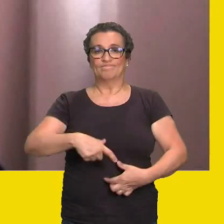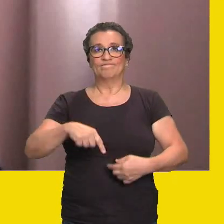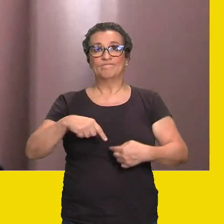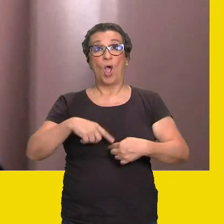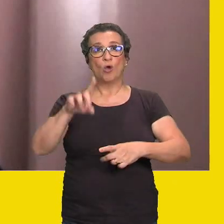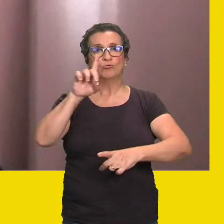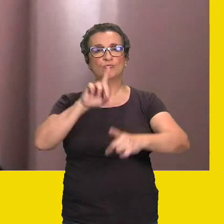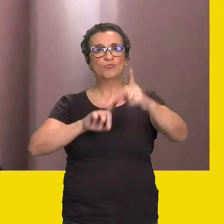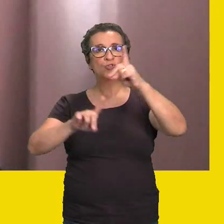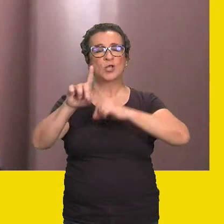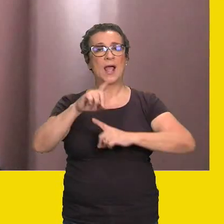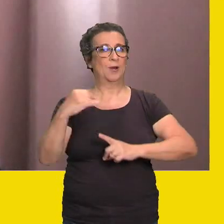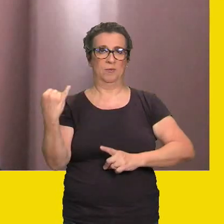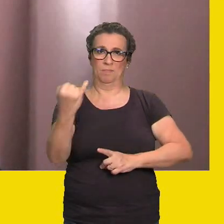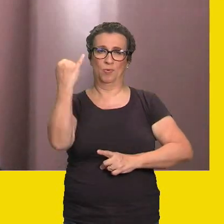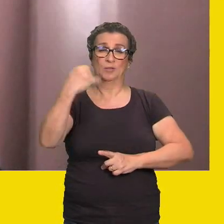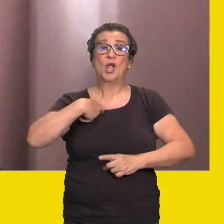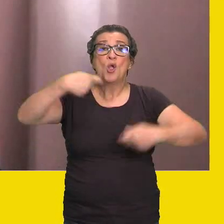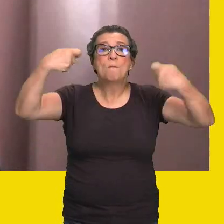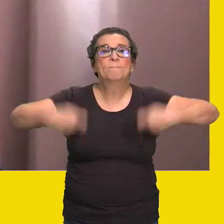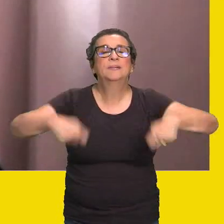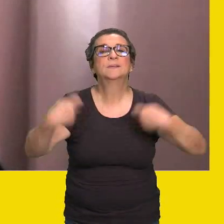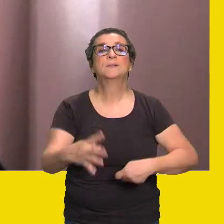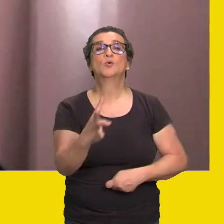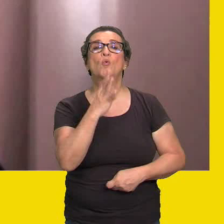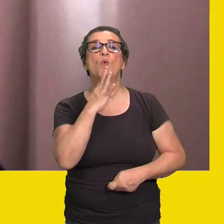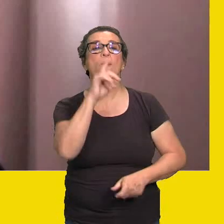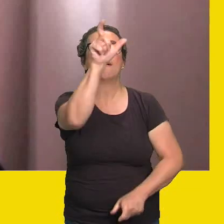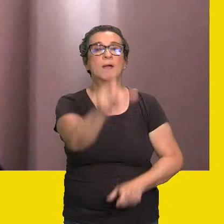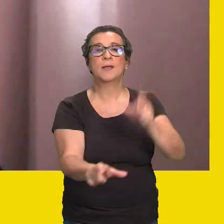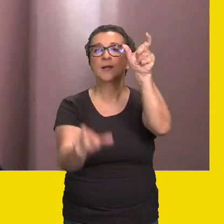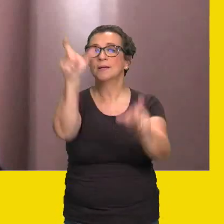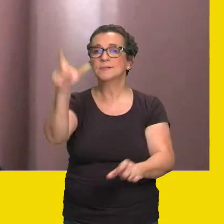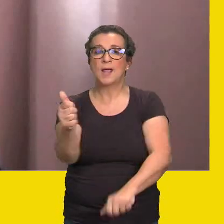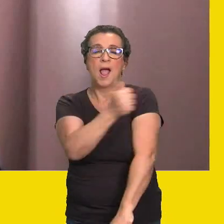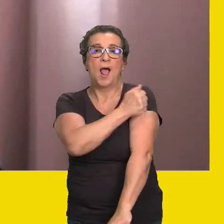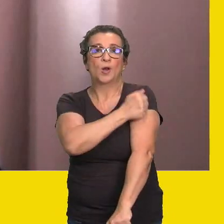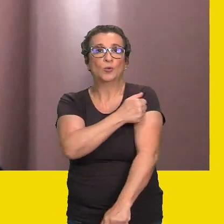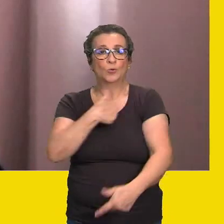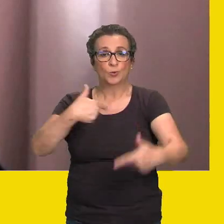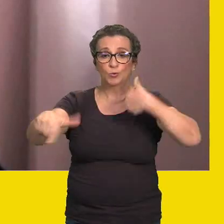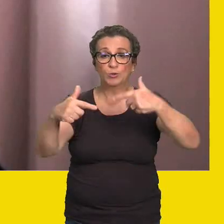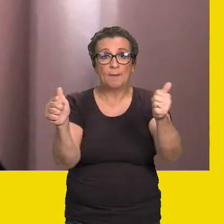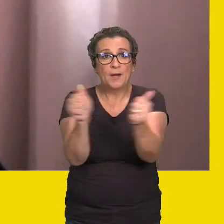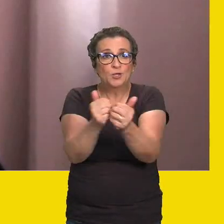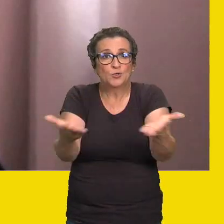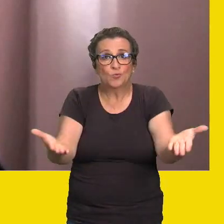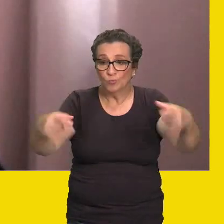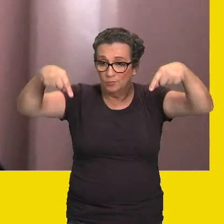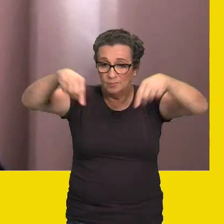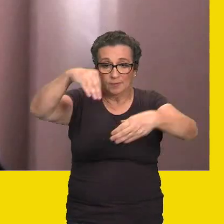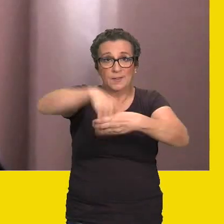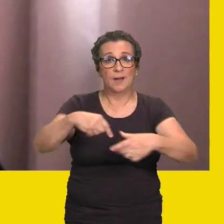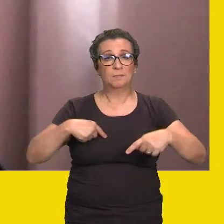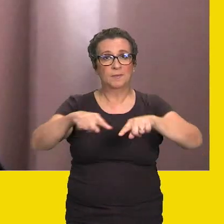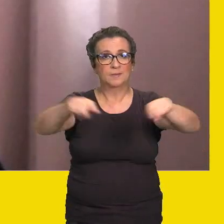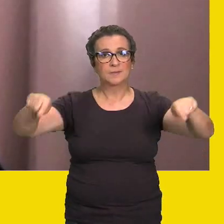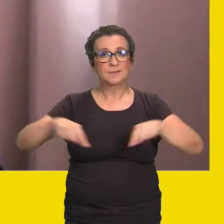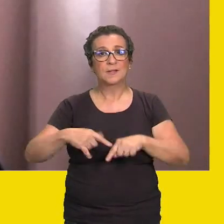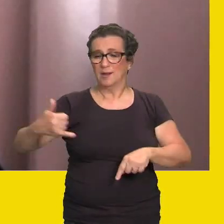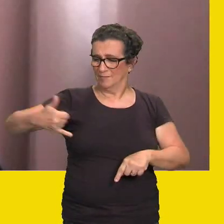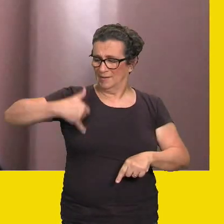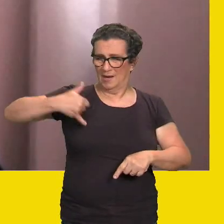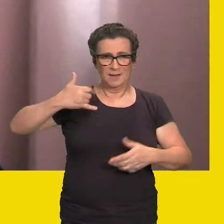Eu preciso conhecer o estudante que eu estou trabalhando, que está ali na minha sala de aula, né? E independente da idade, eu